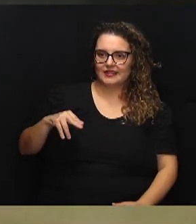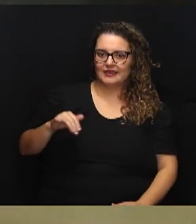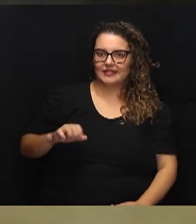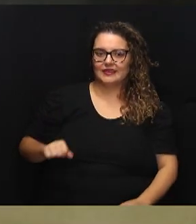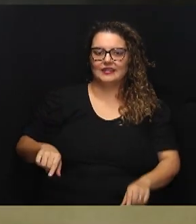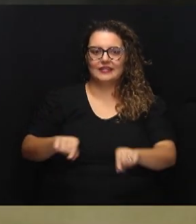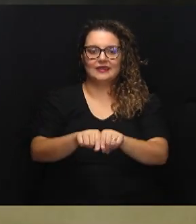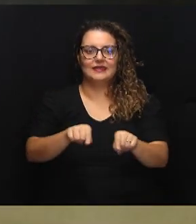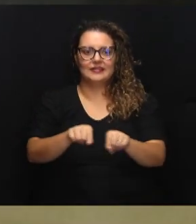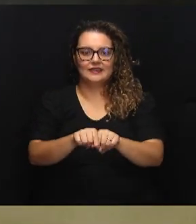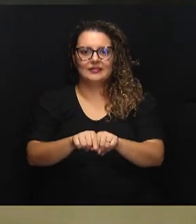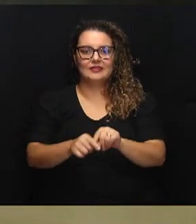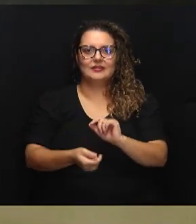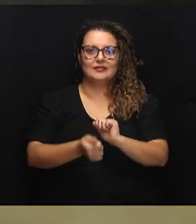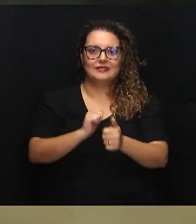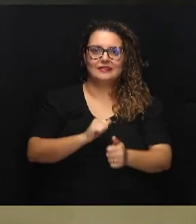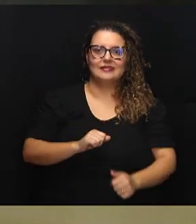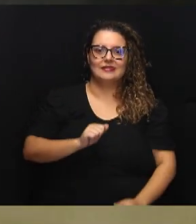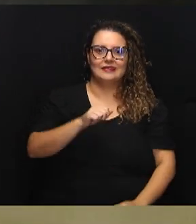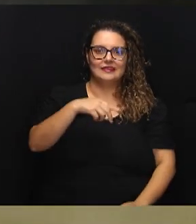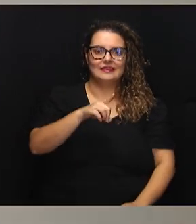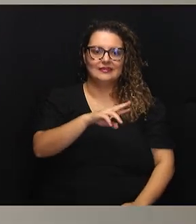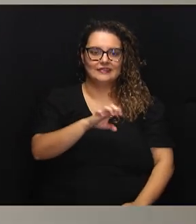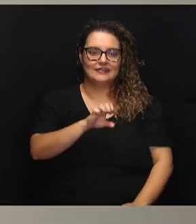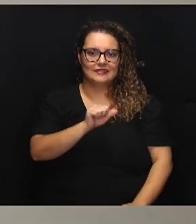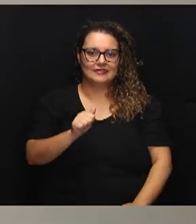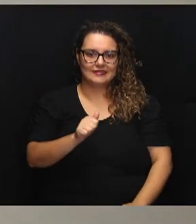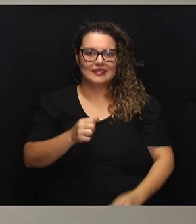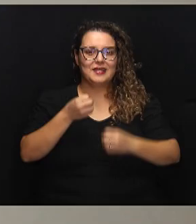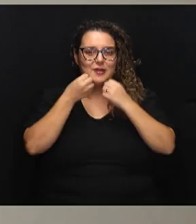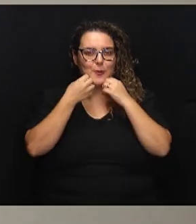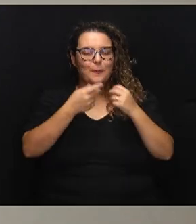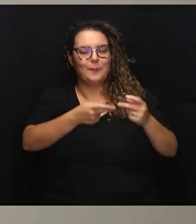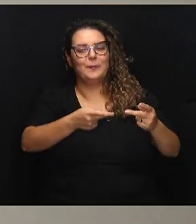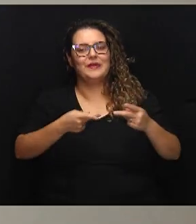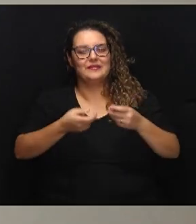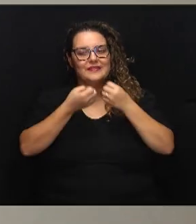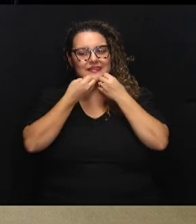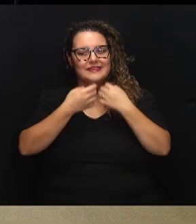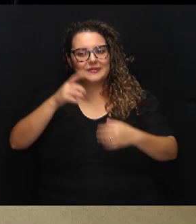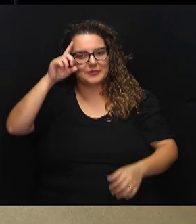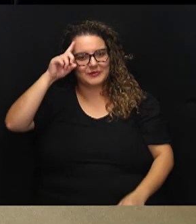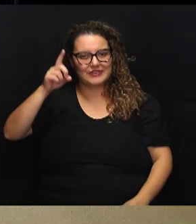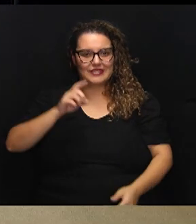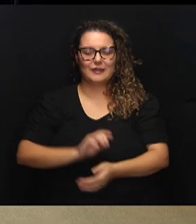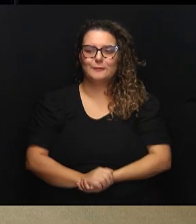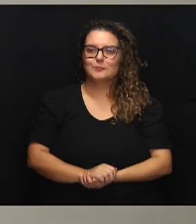a Andressa Daniele Silvestre. Seja muito bem-vinda. Bom dia para você.